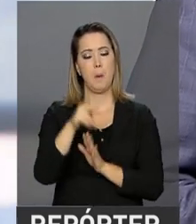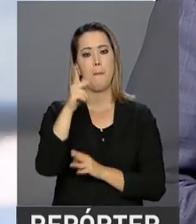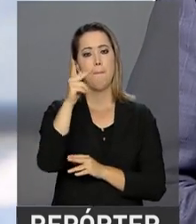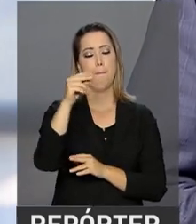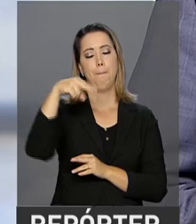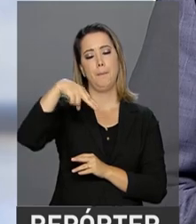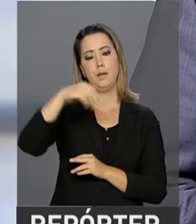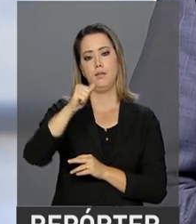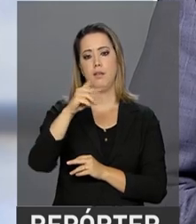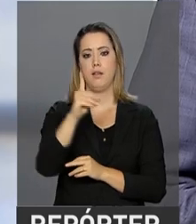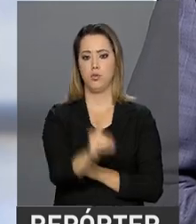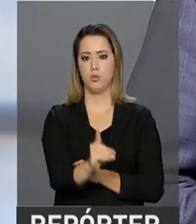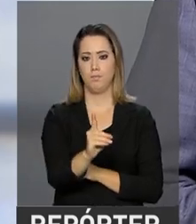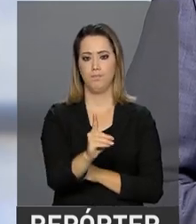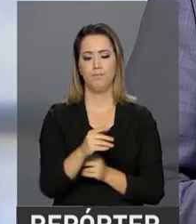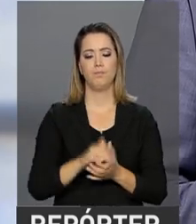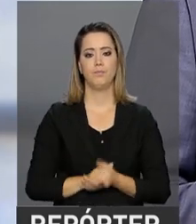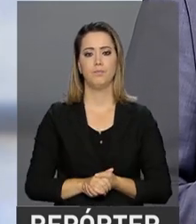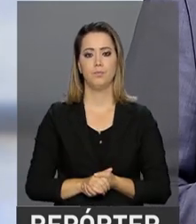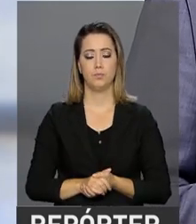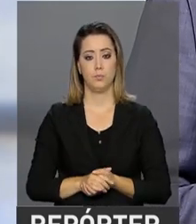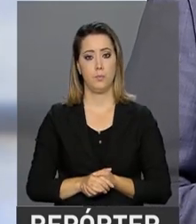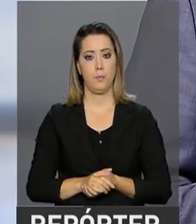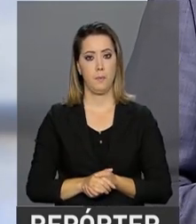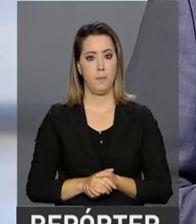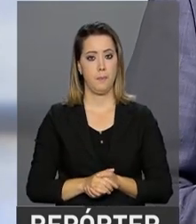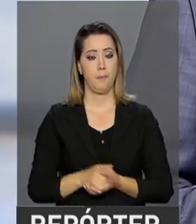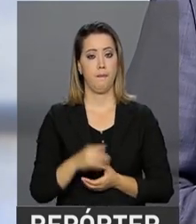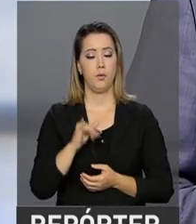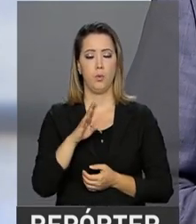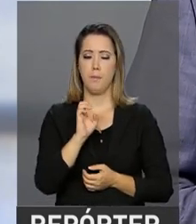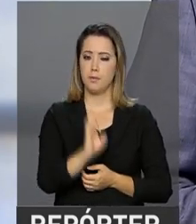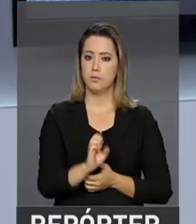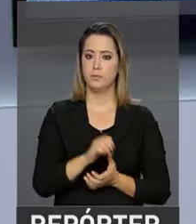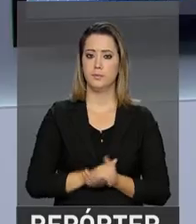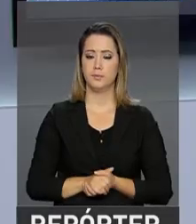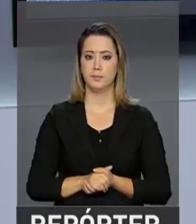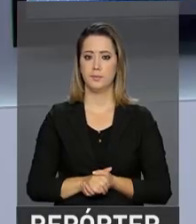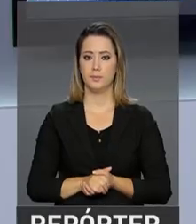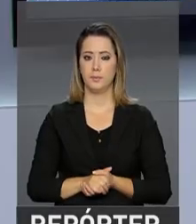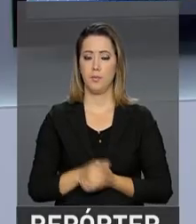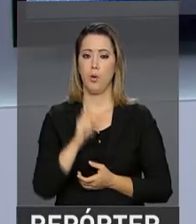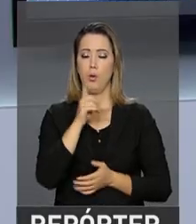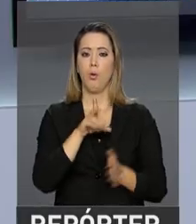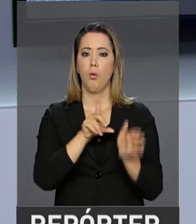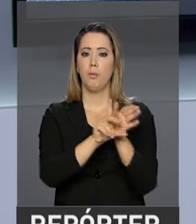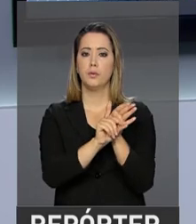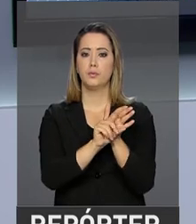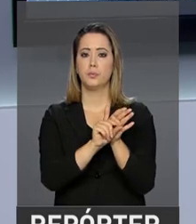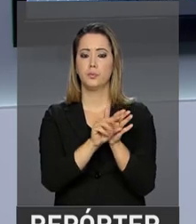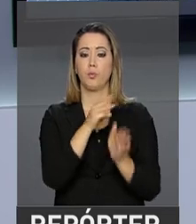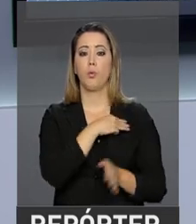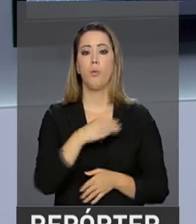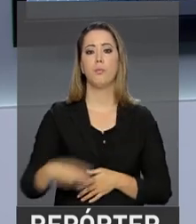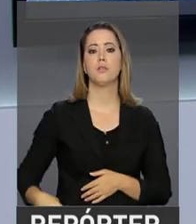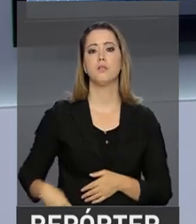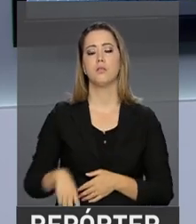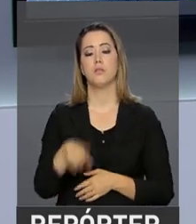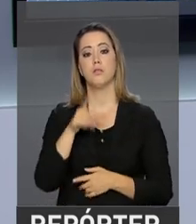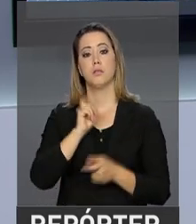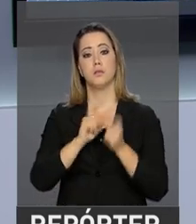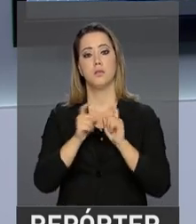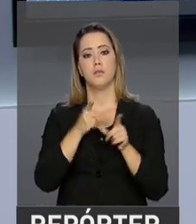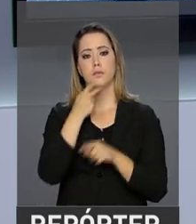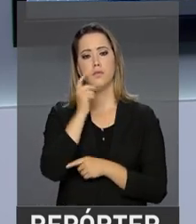por amostra de domicílios a penade contínua do IBGE em uma rede social o ministro da Fazenda